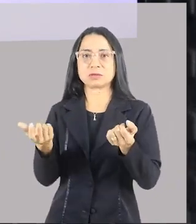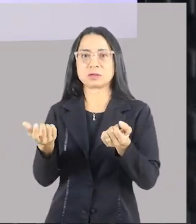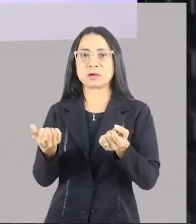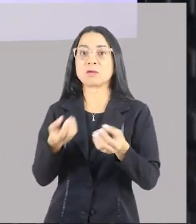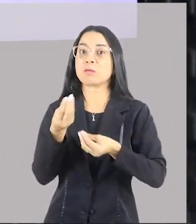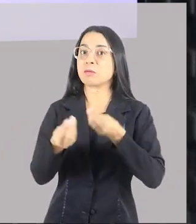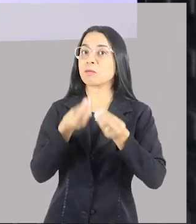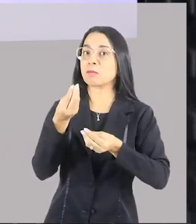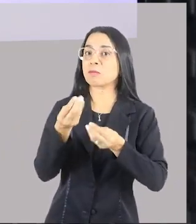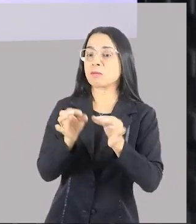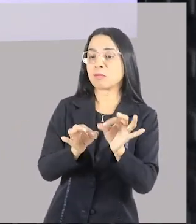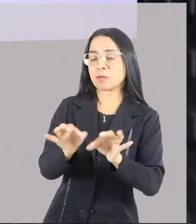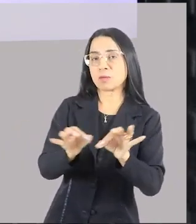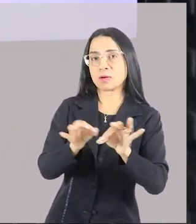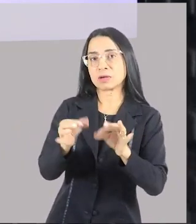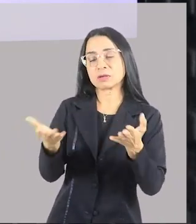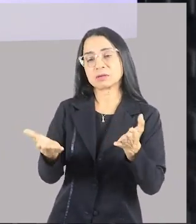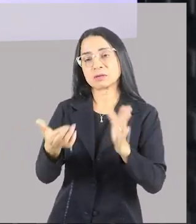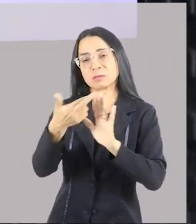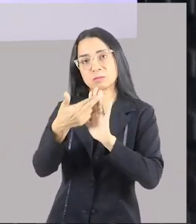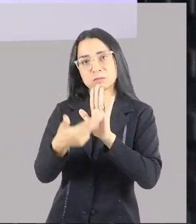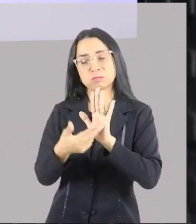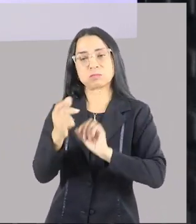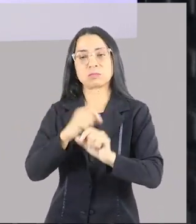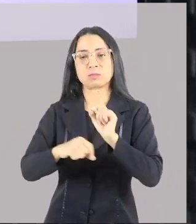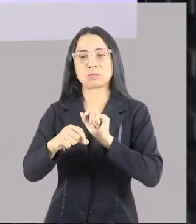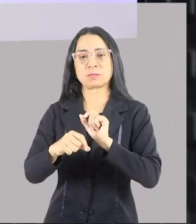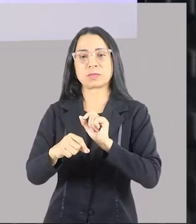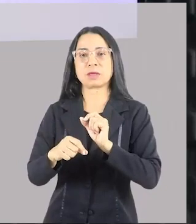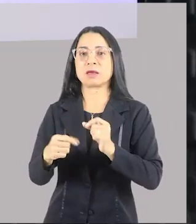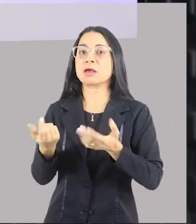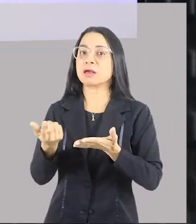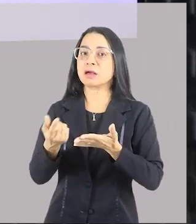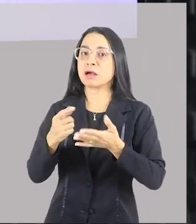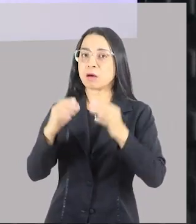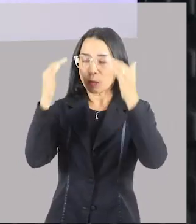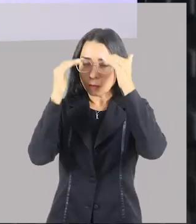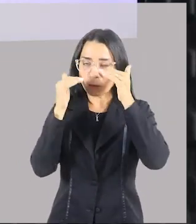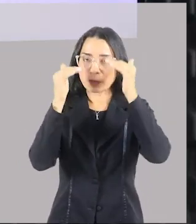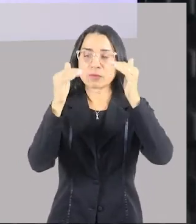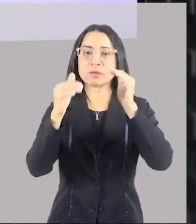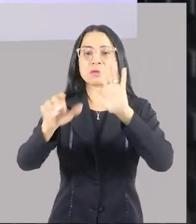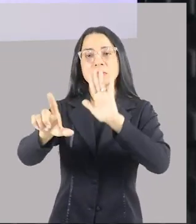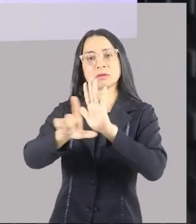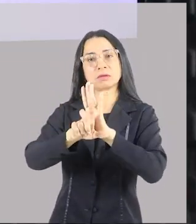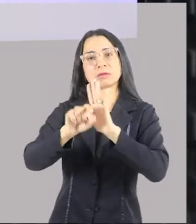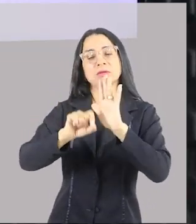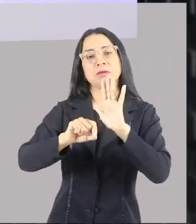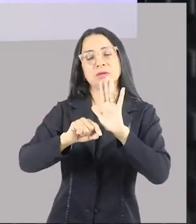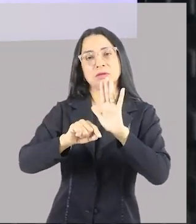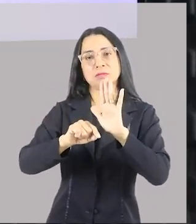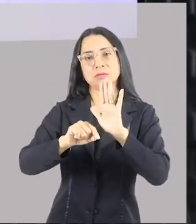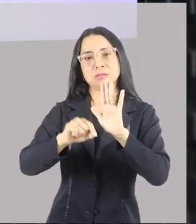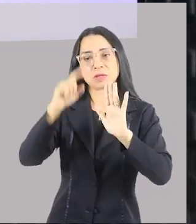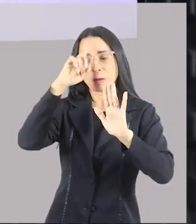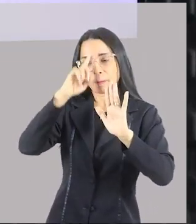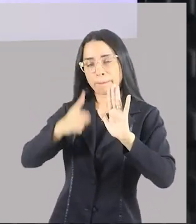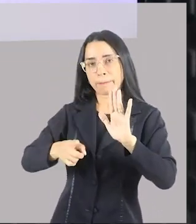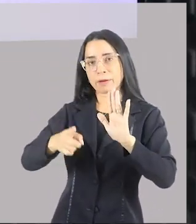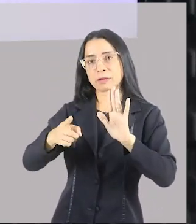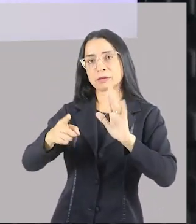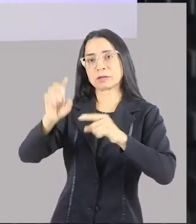dar cumprimento. A ideia do ato administrativo é cumprir aquilo que está na lei. A lei determina que o